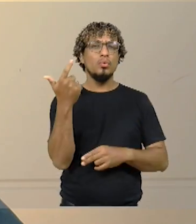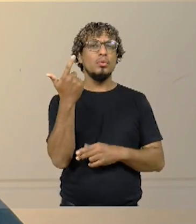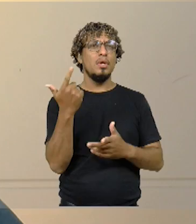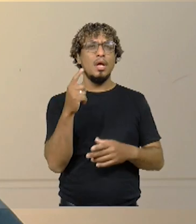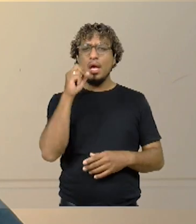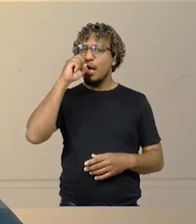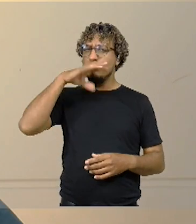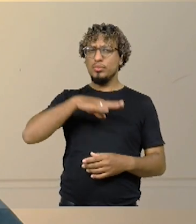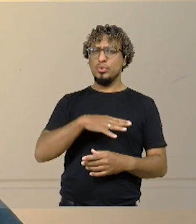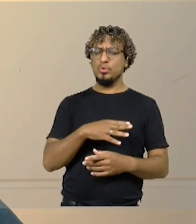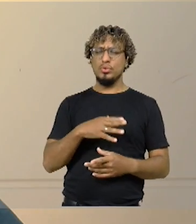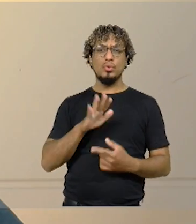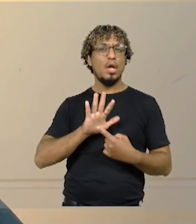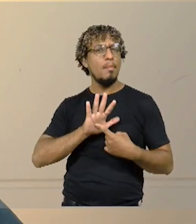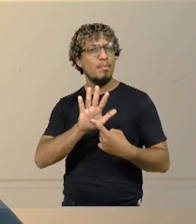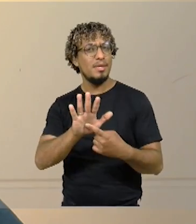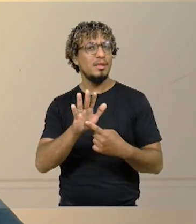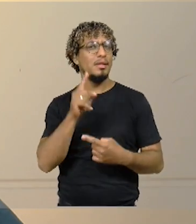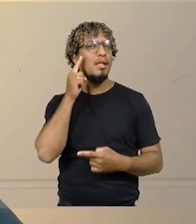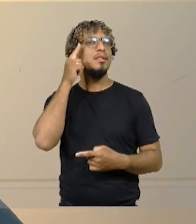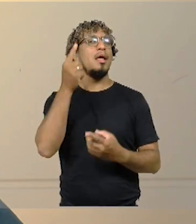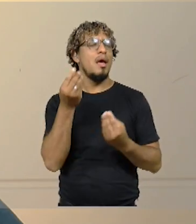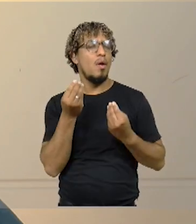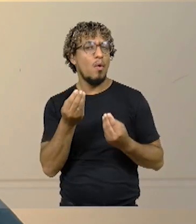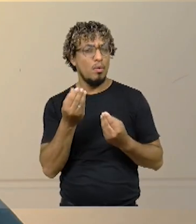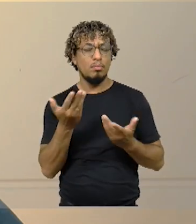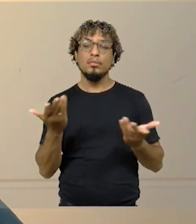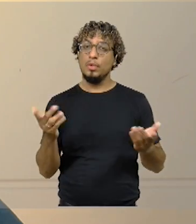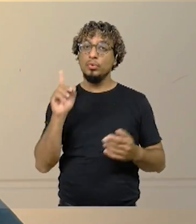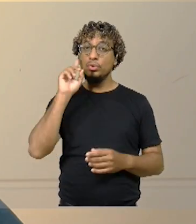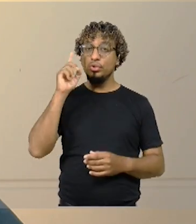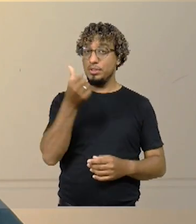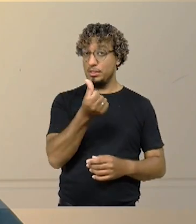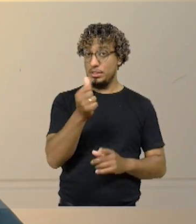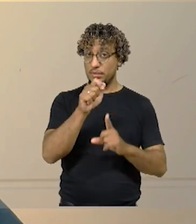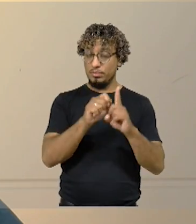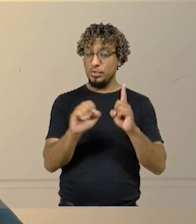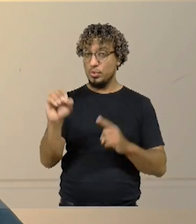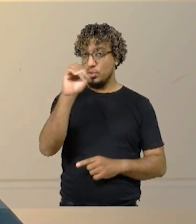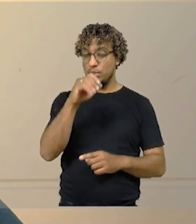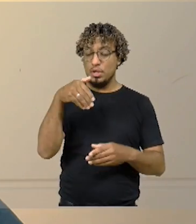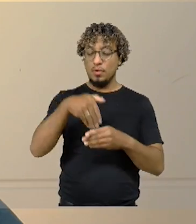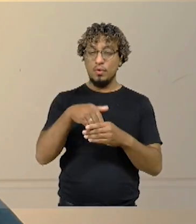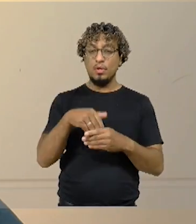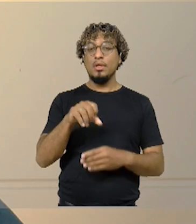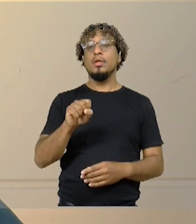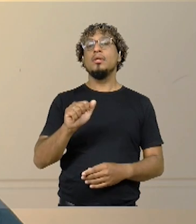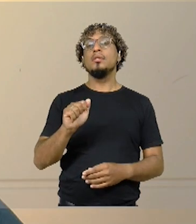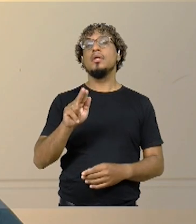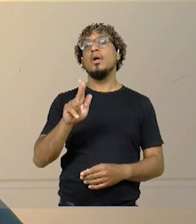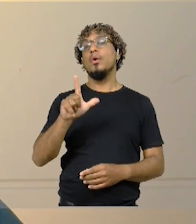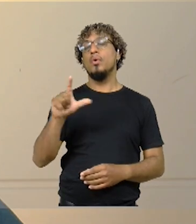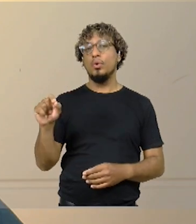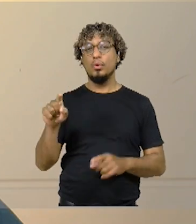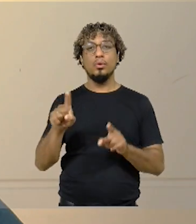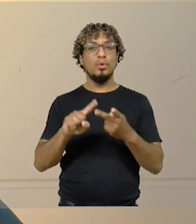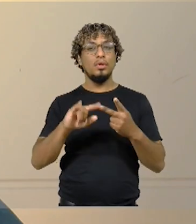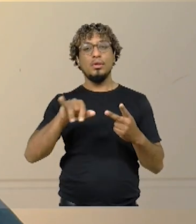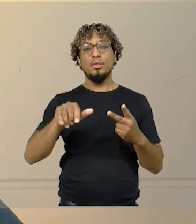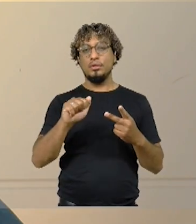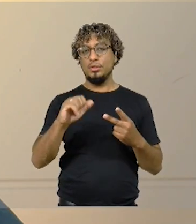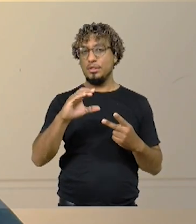qual o prazo daquela obra, descumpre, né, questões básicas, né, e na administração do PSTU não, vamos ter o controle